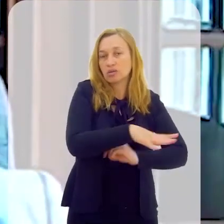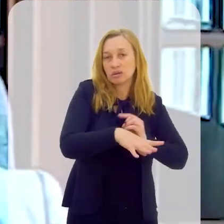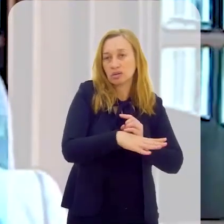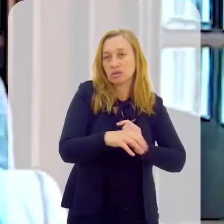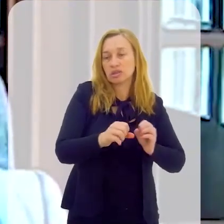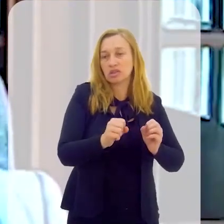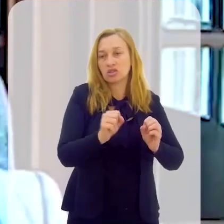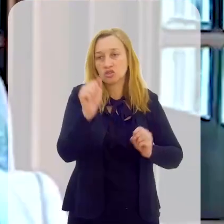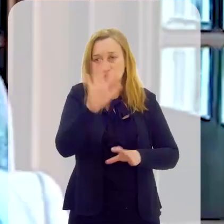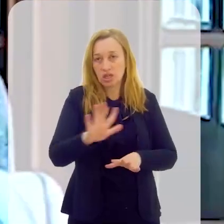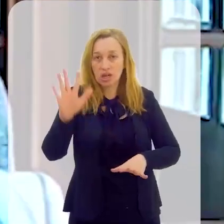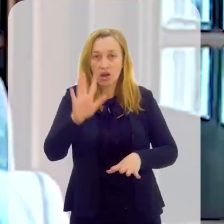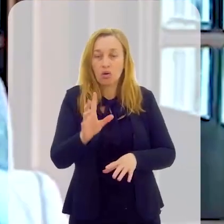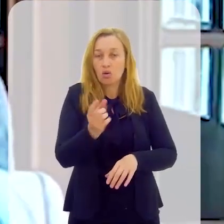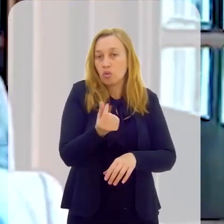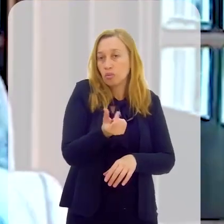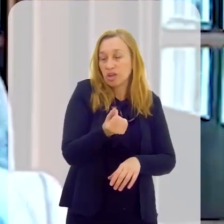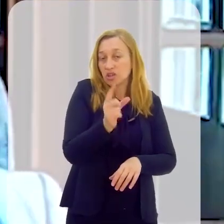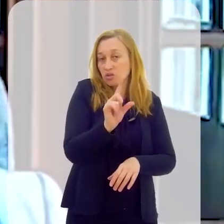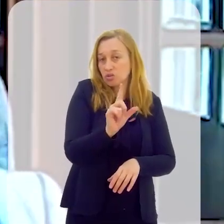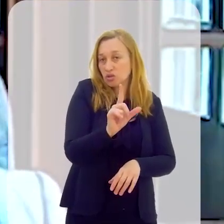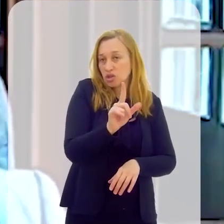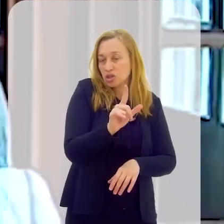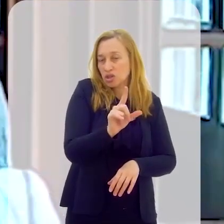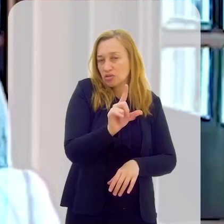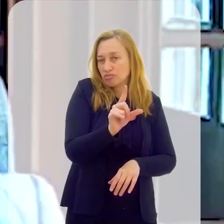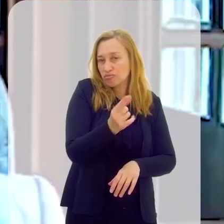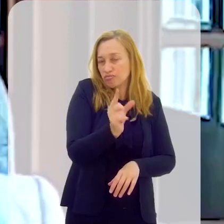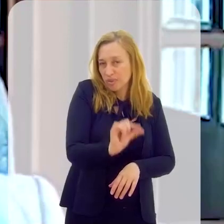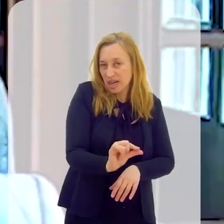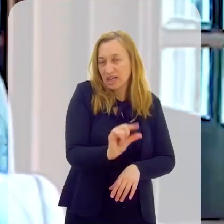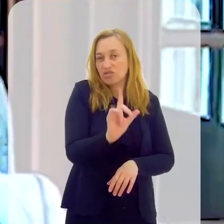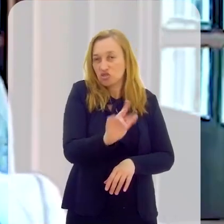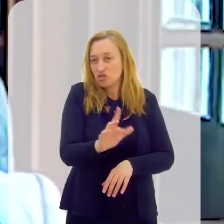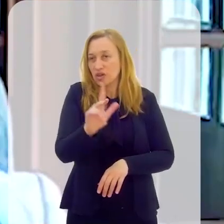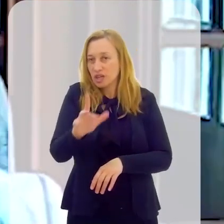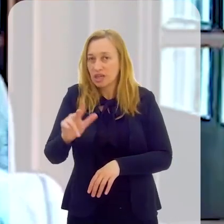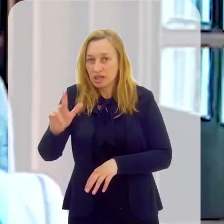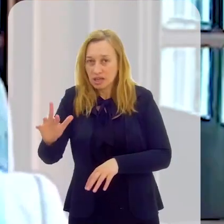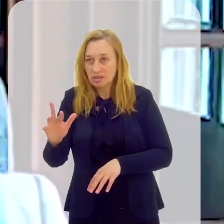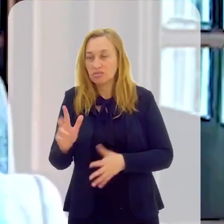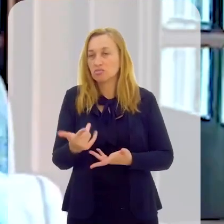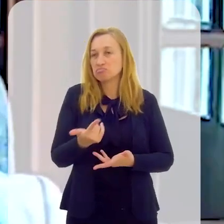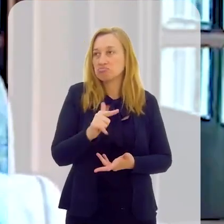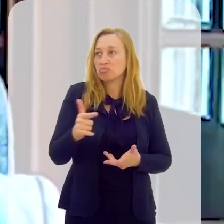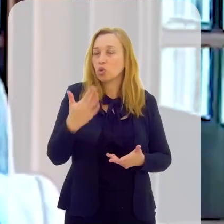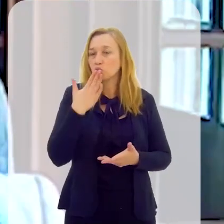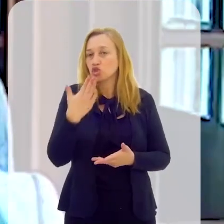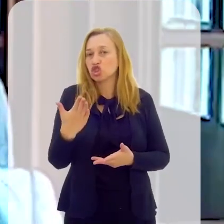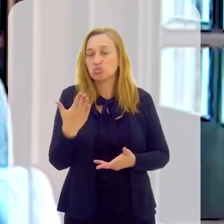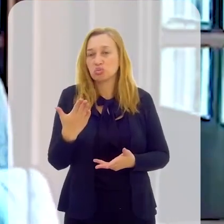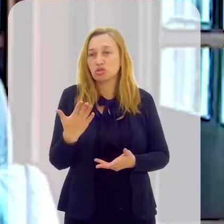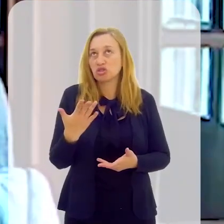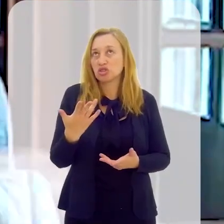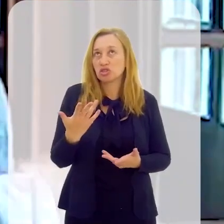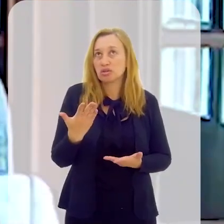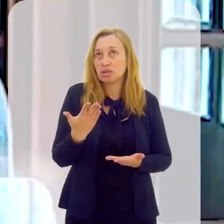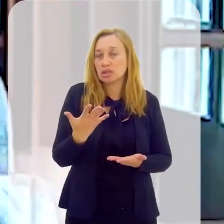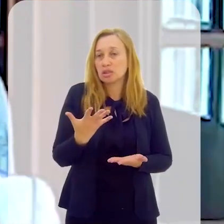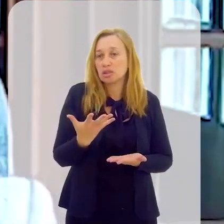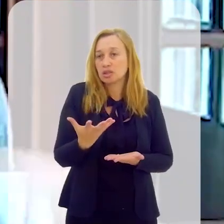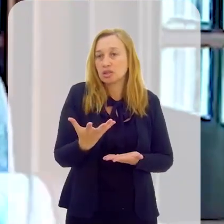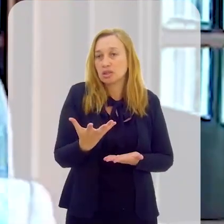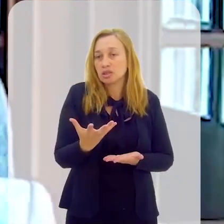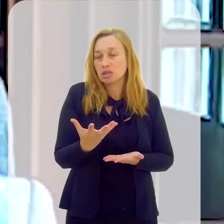comunidade geral, inclusive com um custo diferenciado. Essa parte nossa, inclusive, não tem nenhum tipo